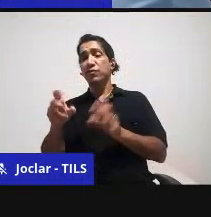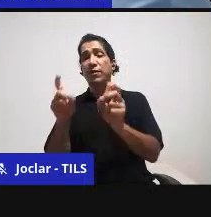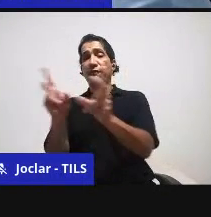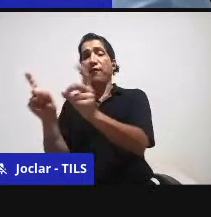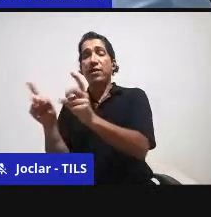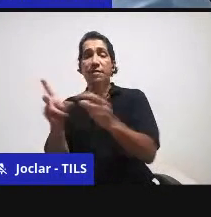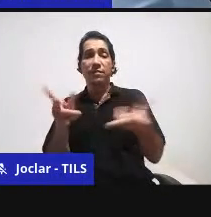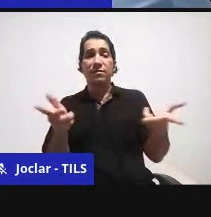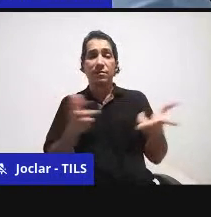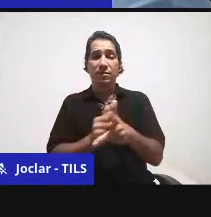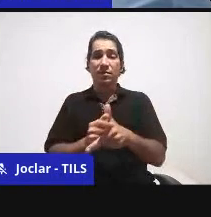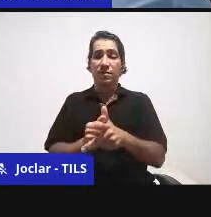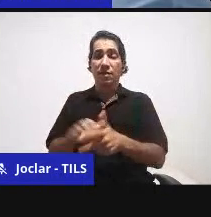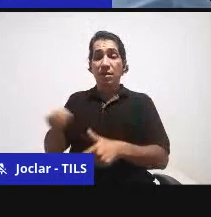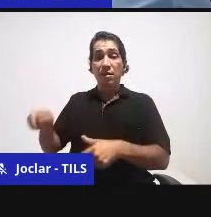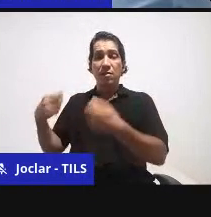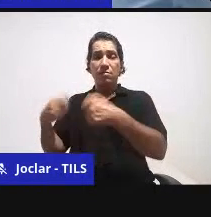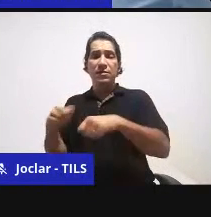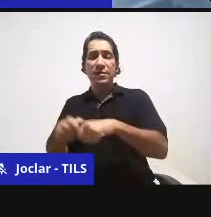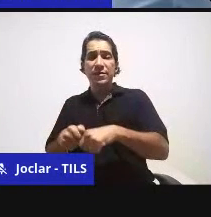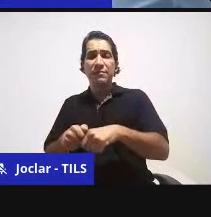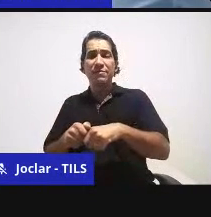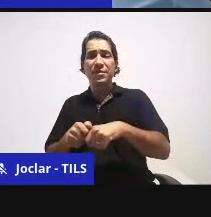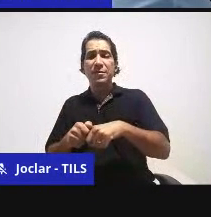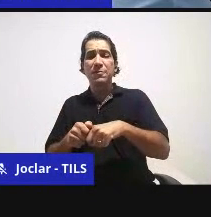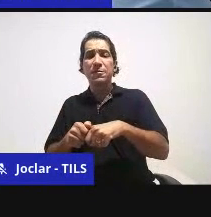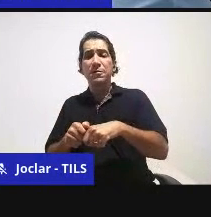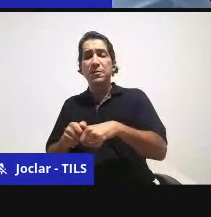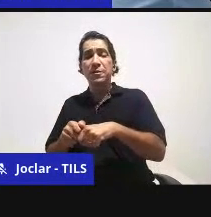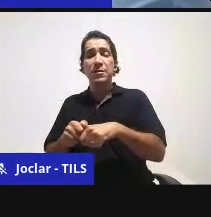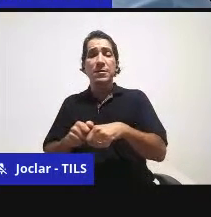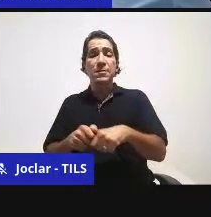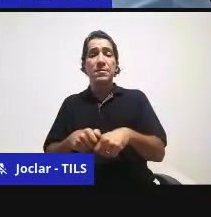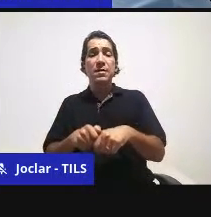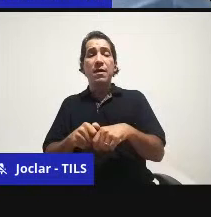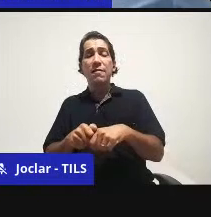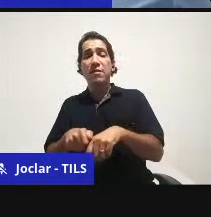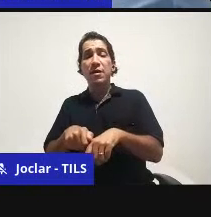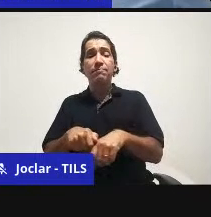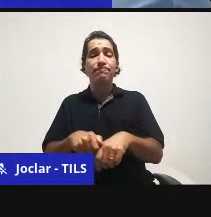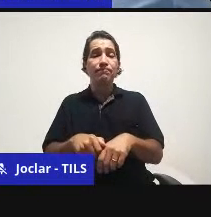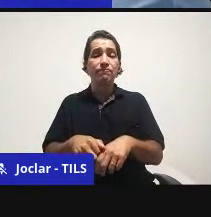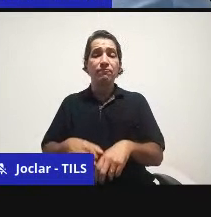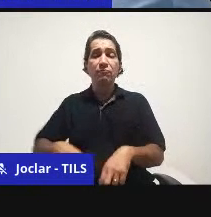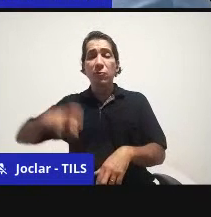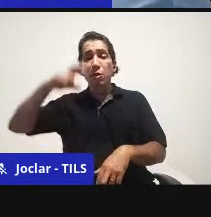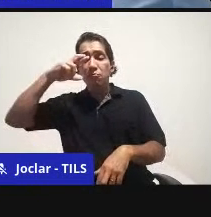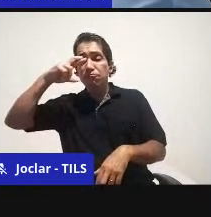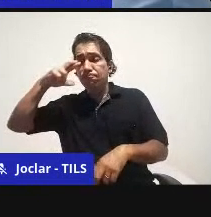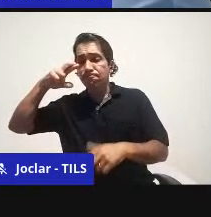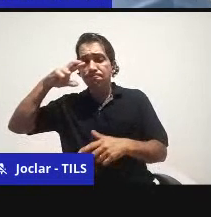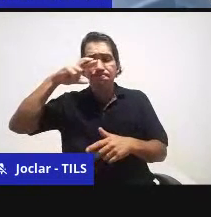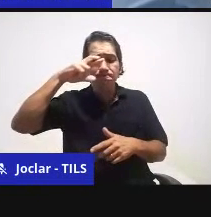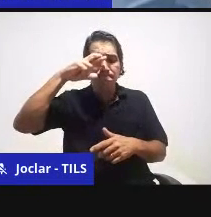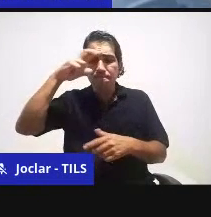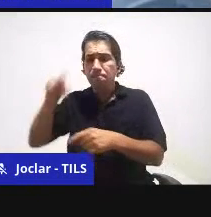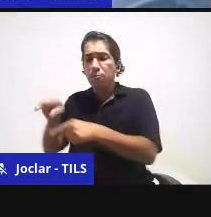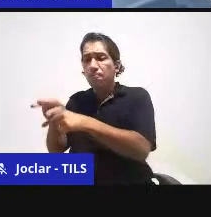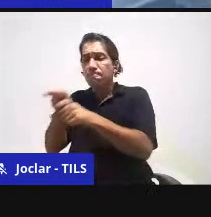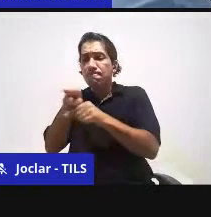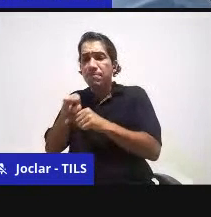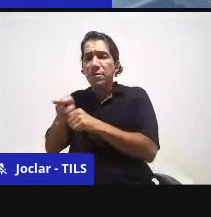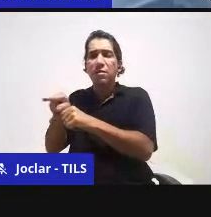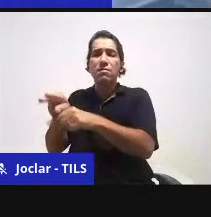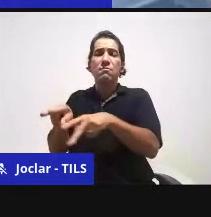estar atentas a todos esses recursos aqui que são utilizados para a produção de ovos, né,